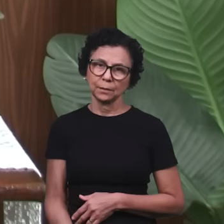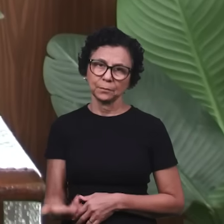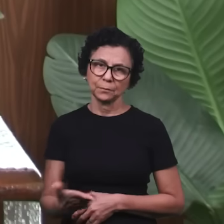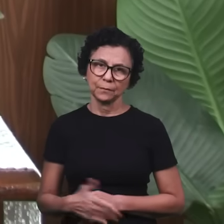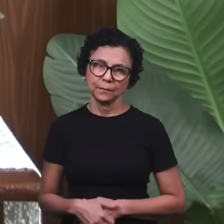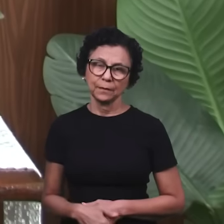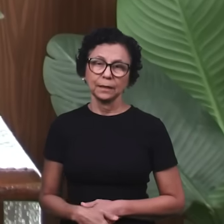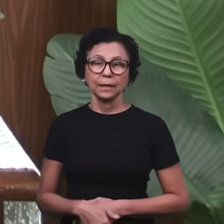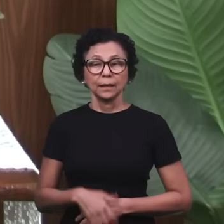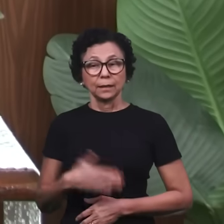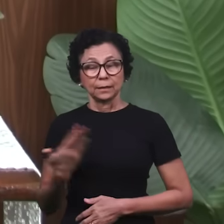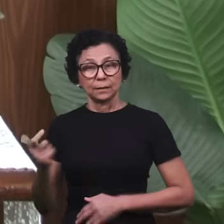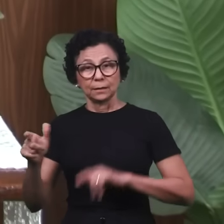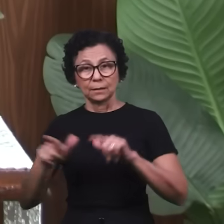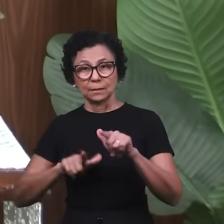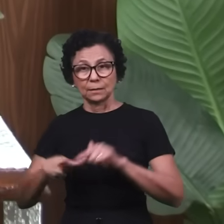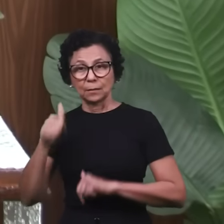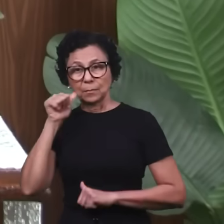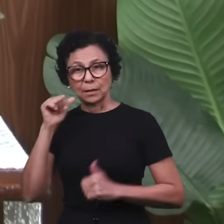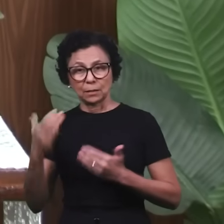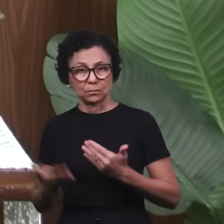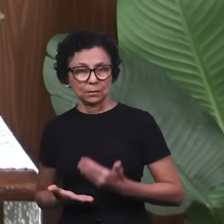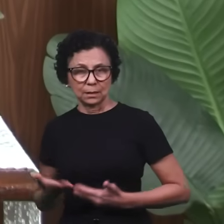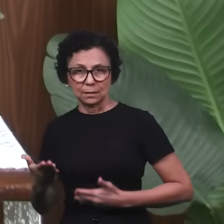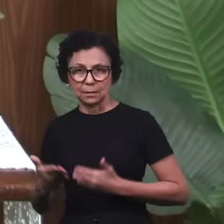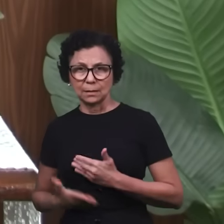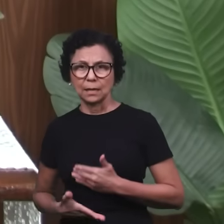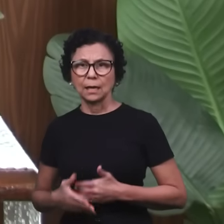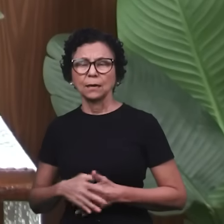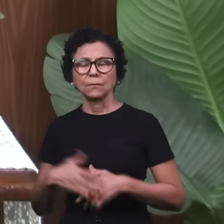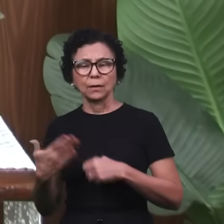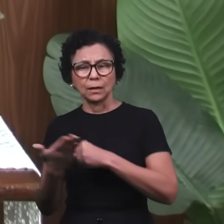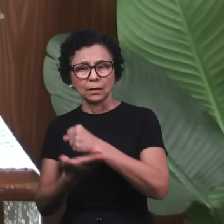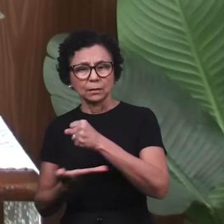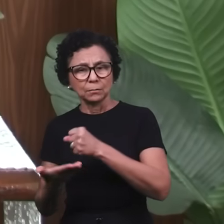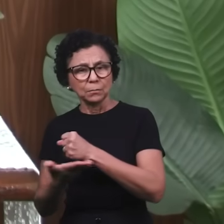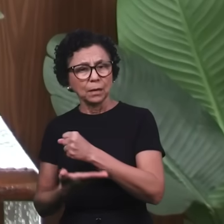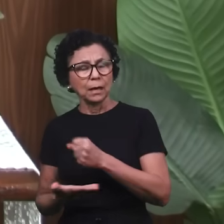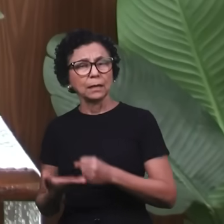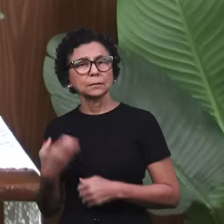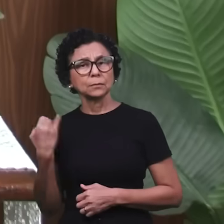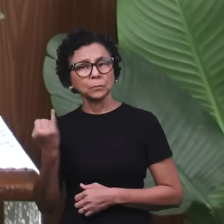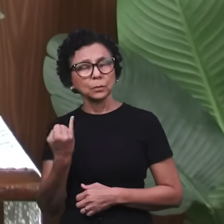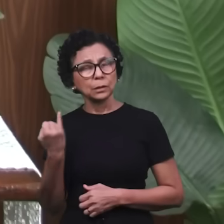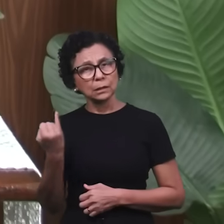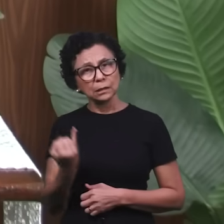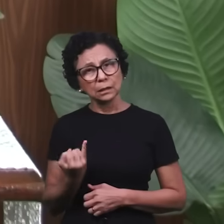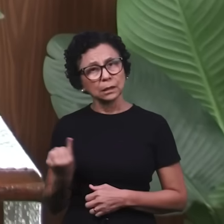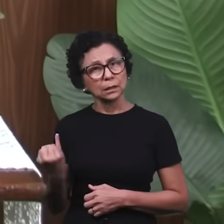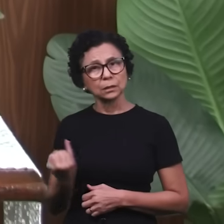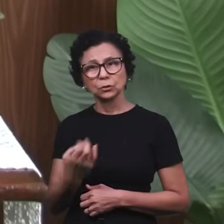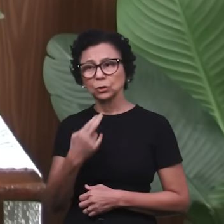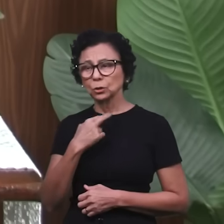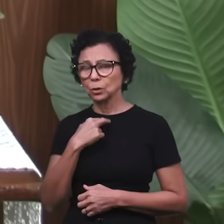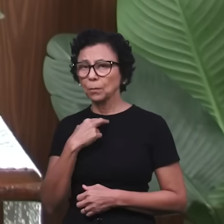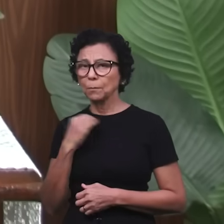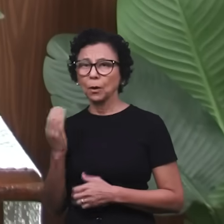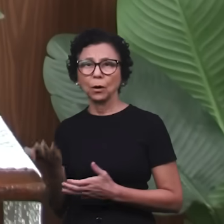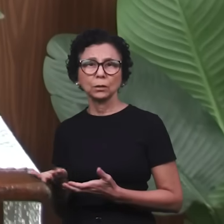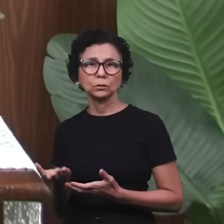das colunas da nossa igreja, ele não pode enfraquecer, não pode adoecer e não pode vir a